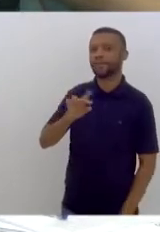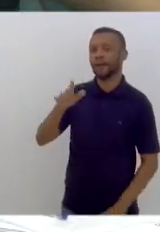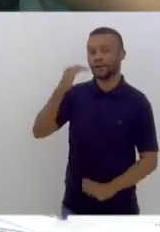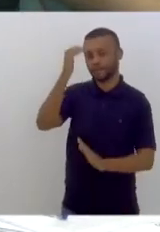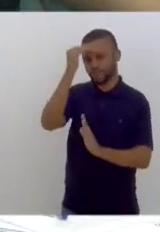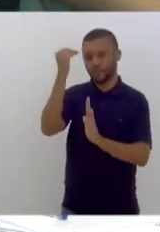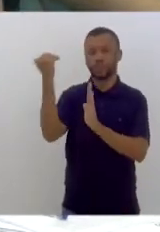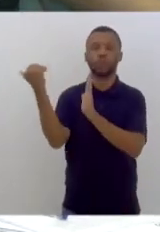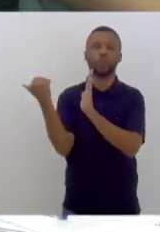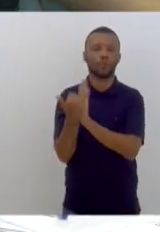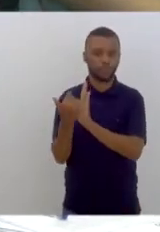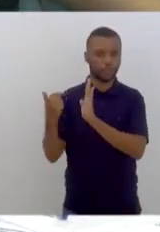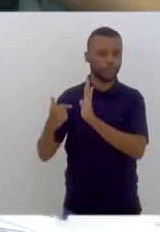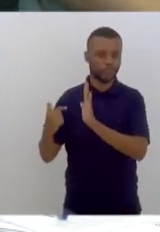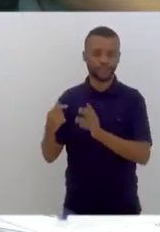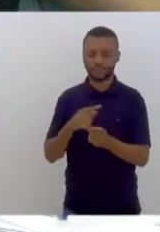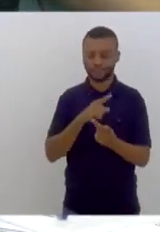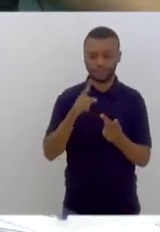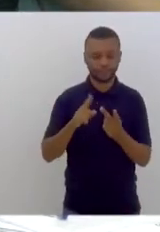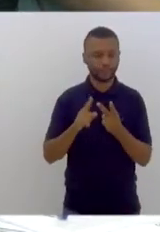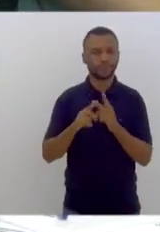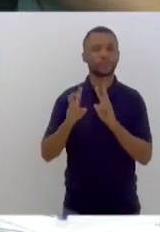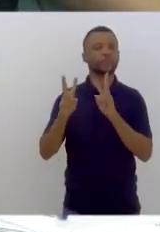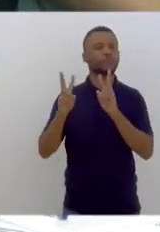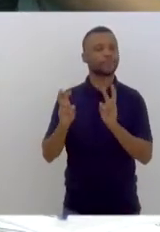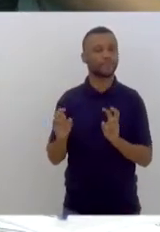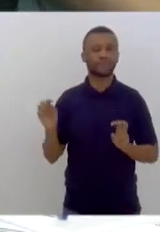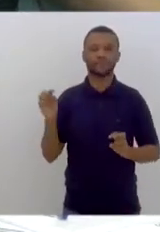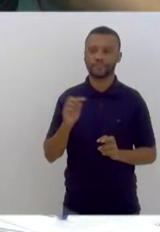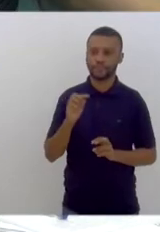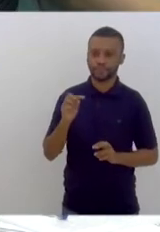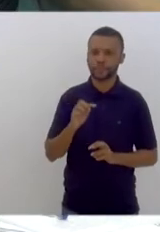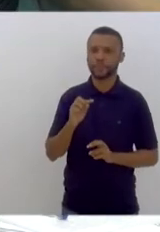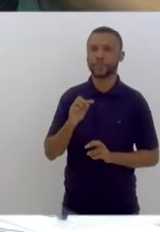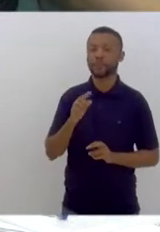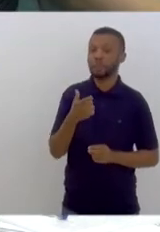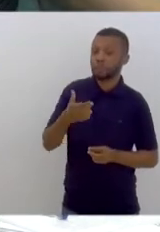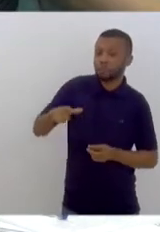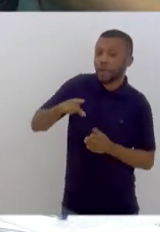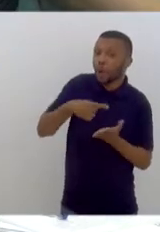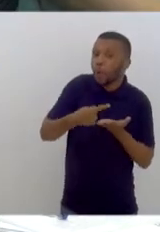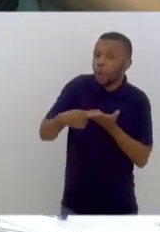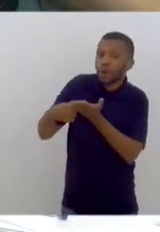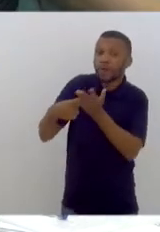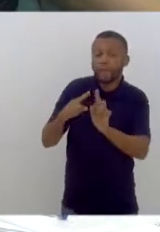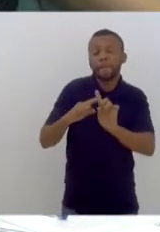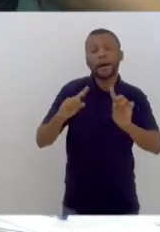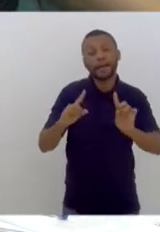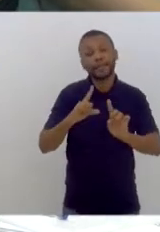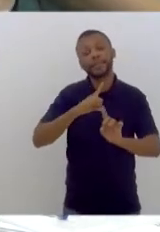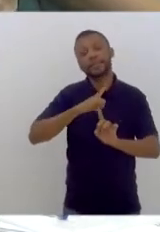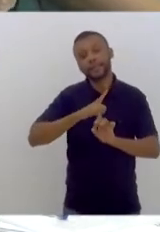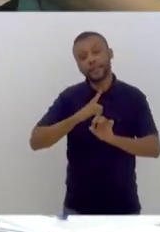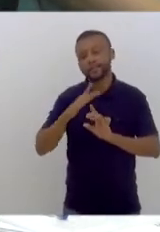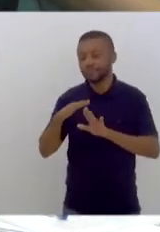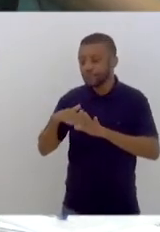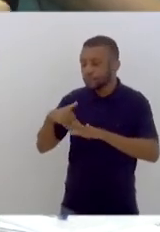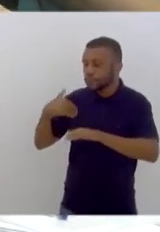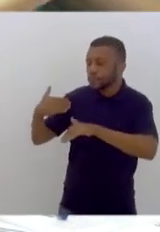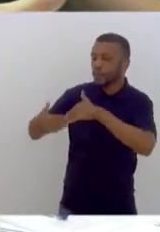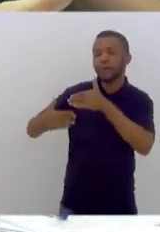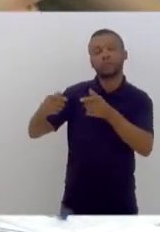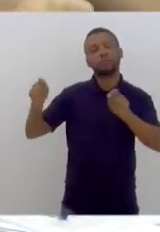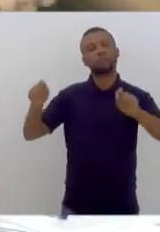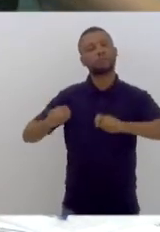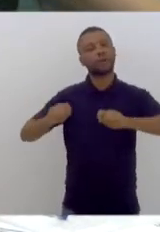cumprir. Segunda questão, que não há consenso, mas já tem um bom encaminhamento, que